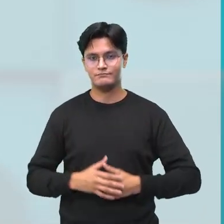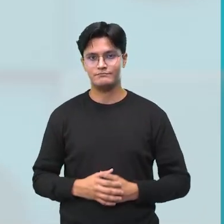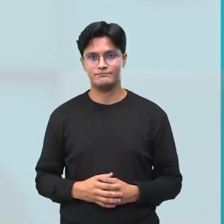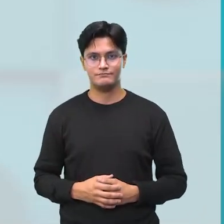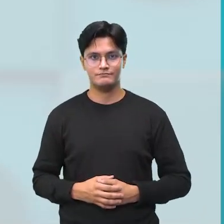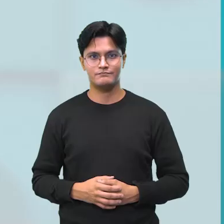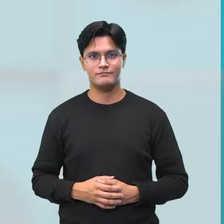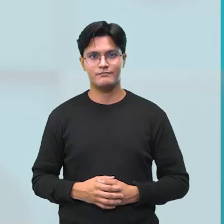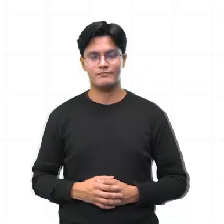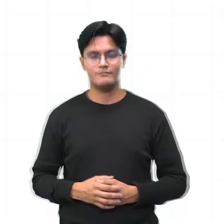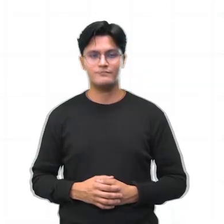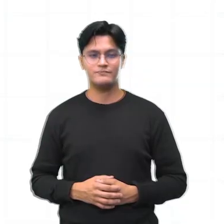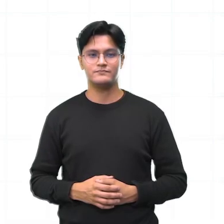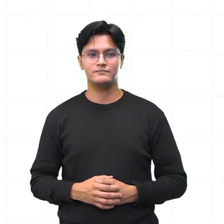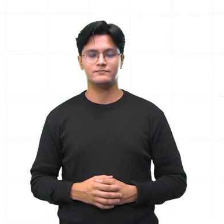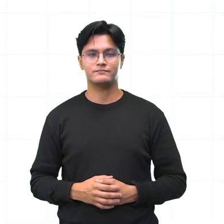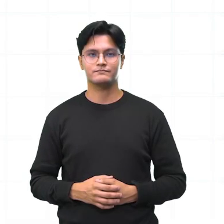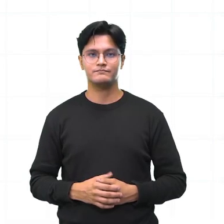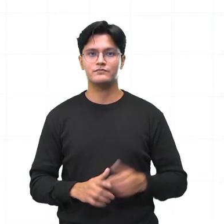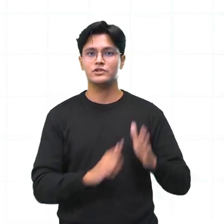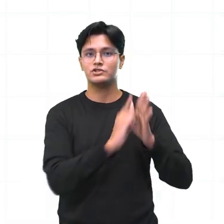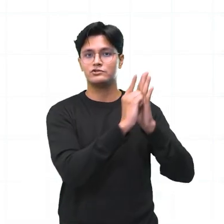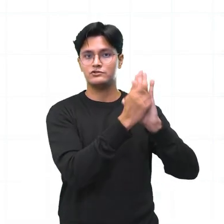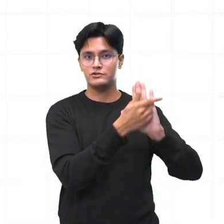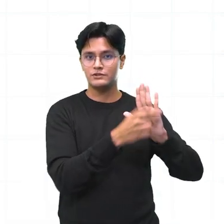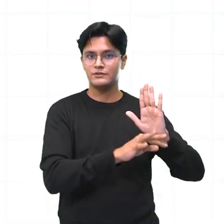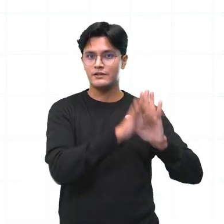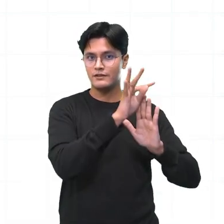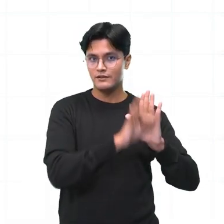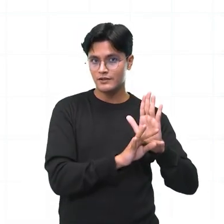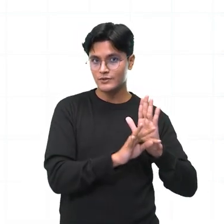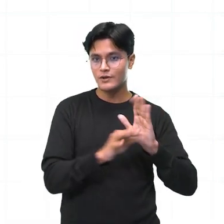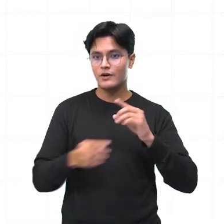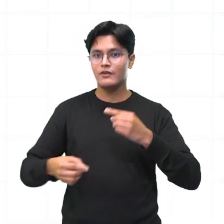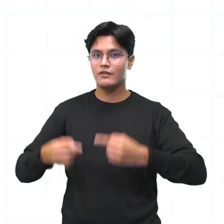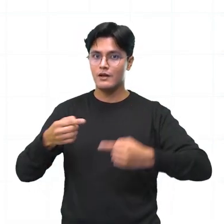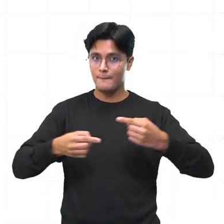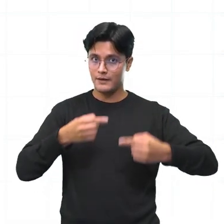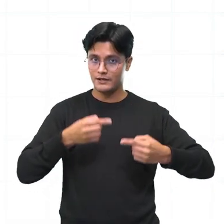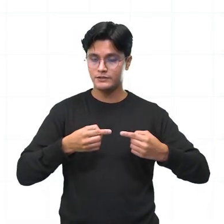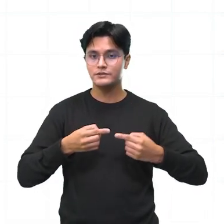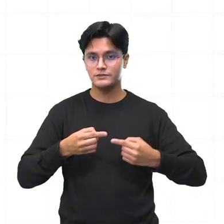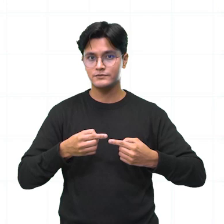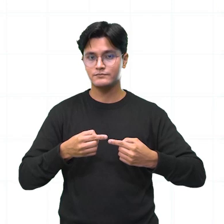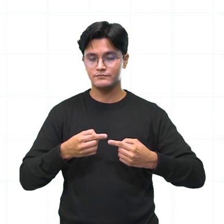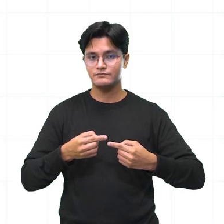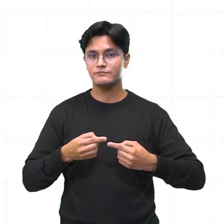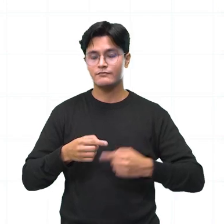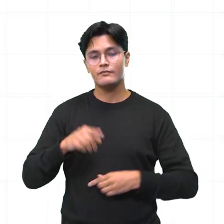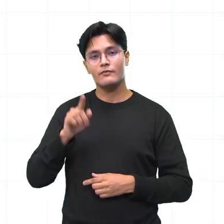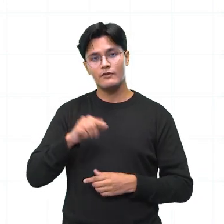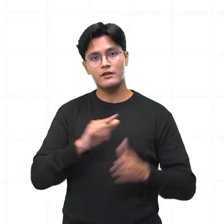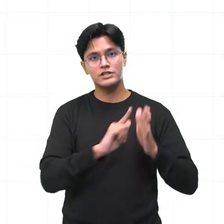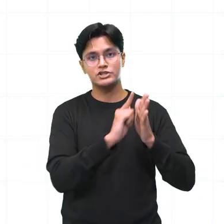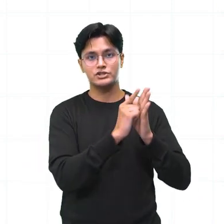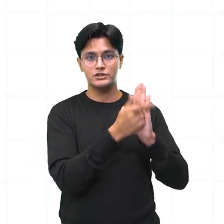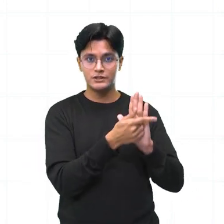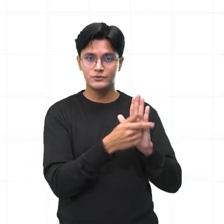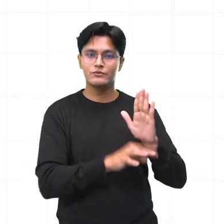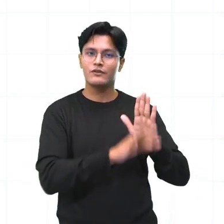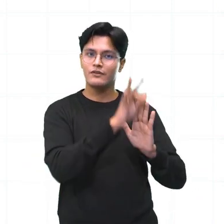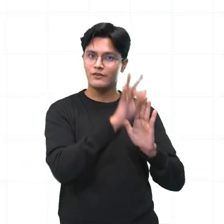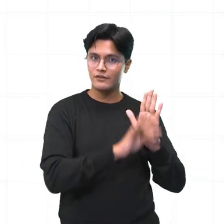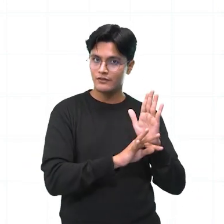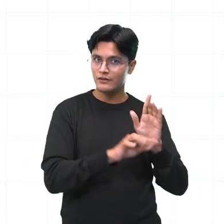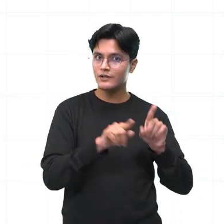pouquinho sobre esse gênero, olha só. Gênero textual debate, né? Ele é um gênero tanto